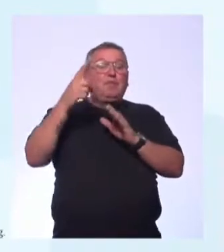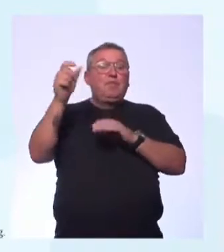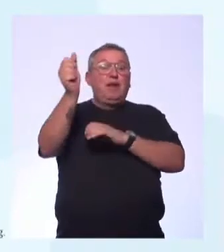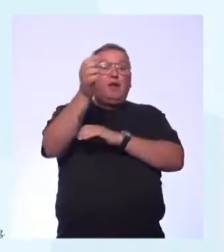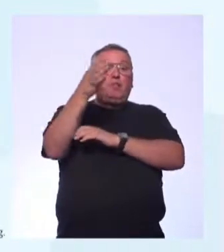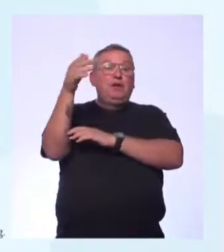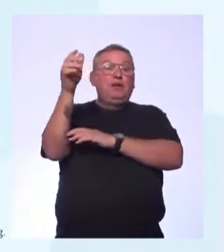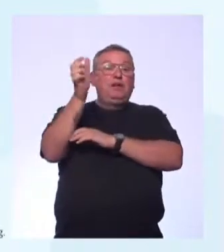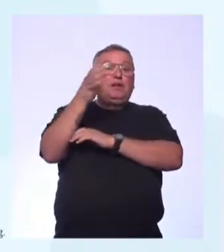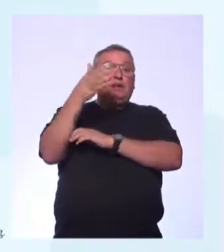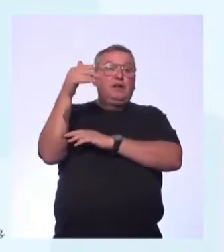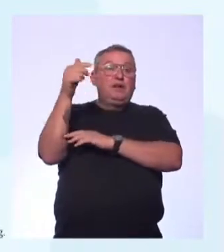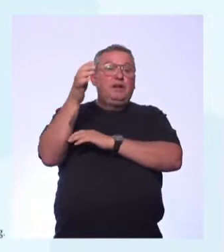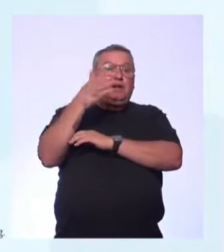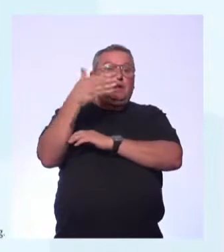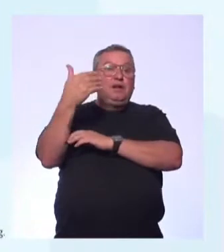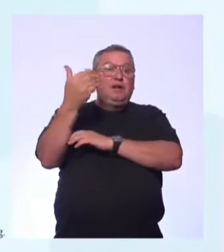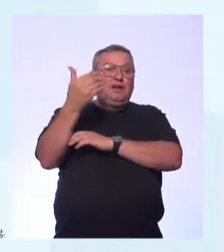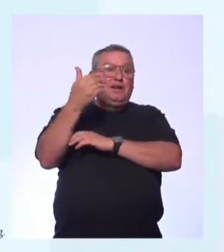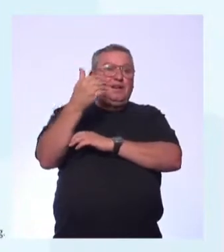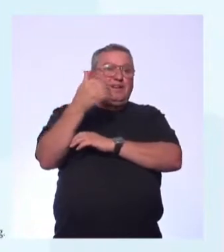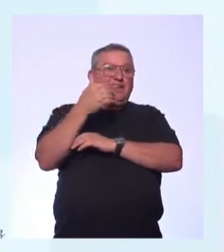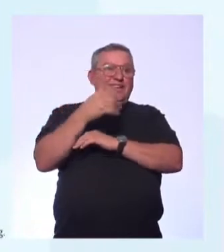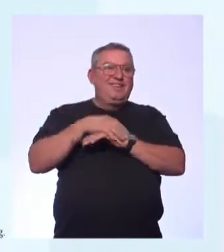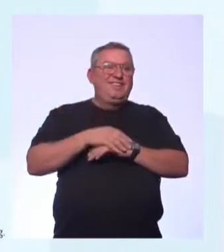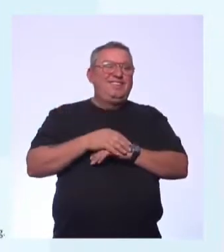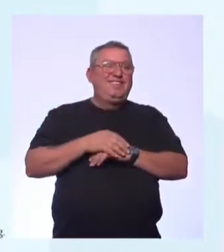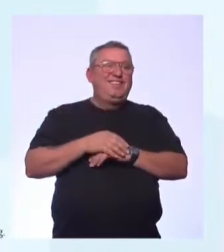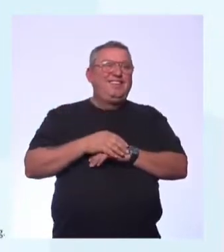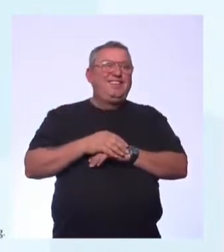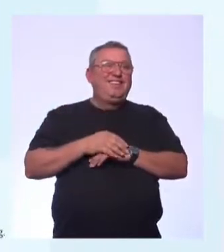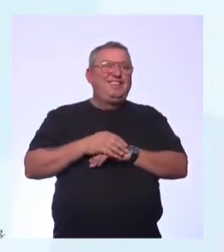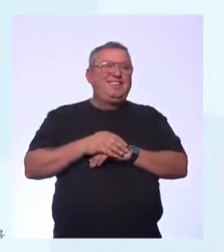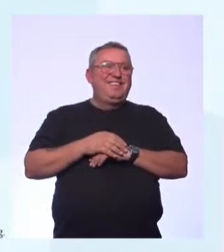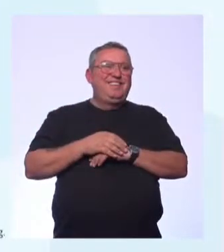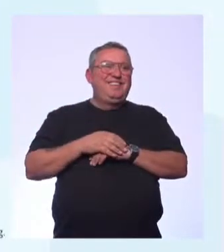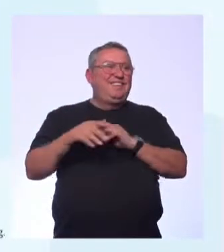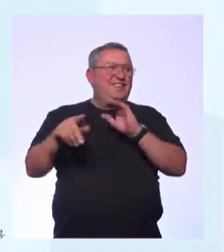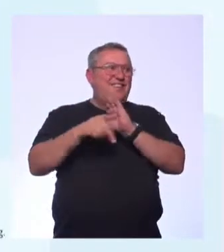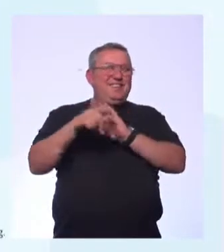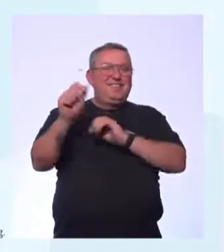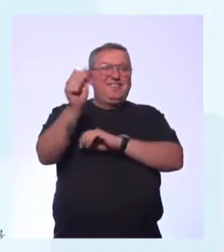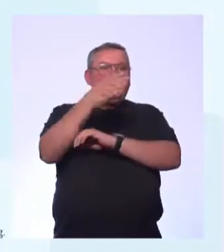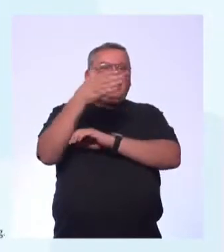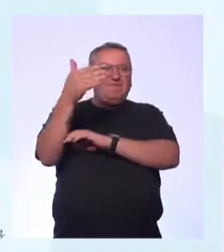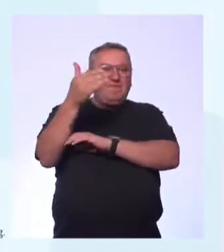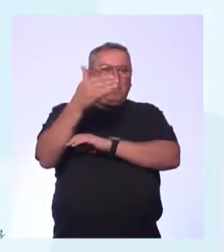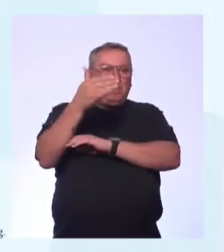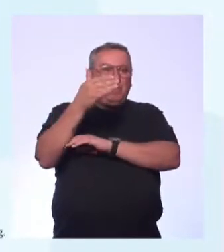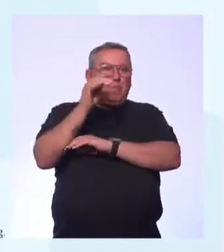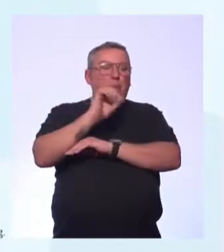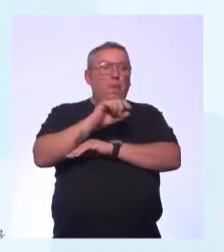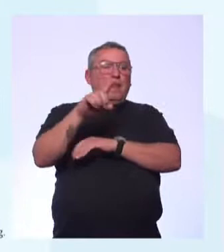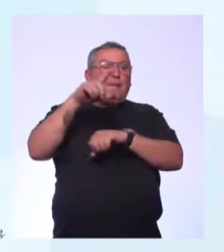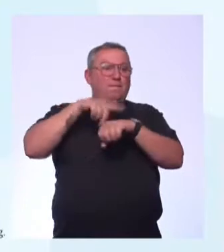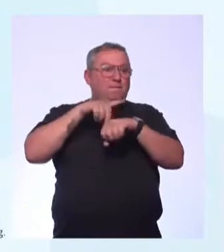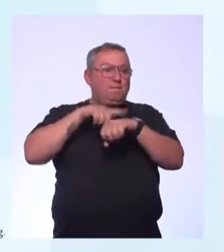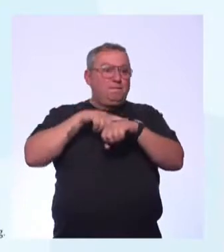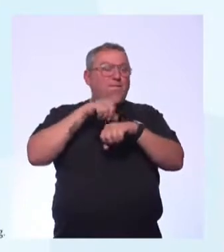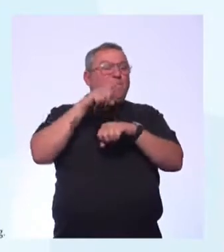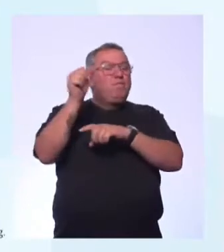primeiro reinado. Eu ia falar Reinaldo. Primeiro reinado desse período. Então,